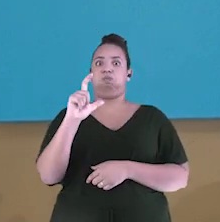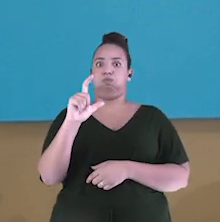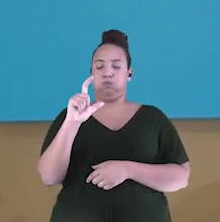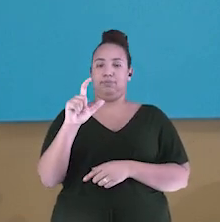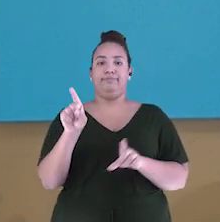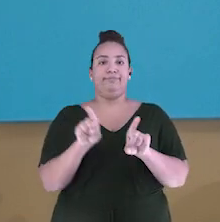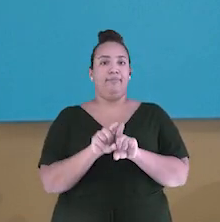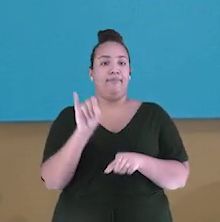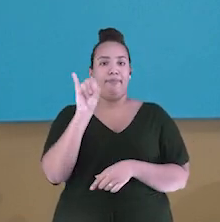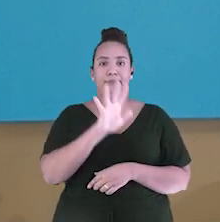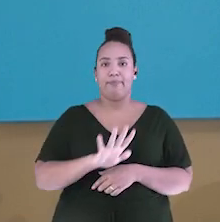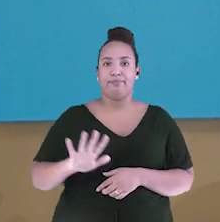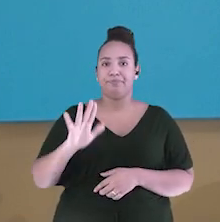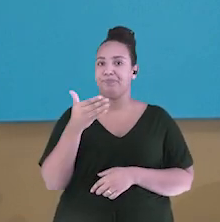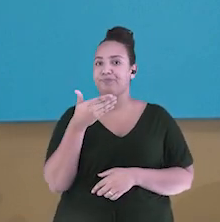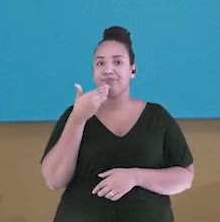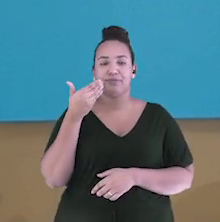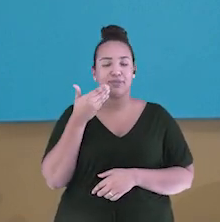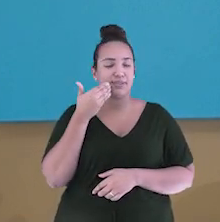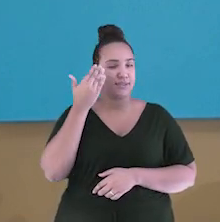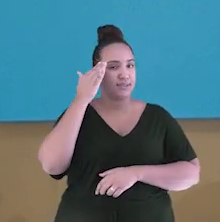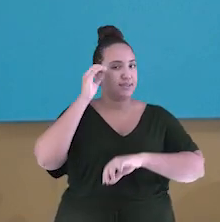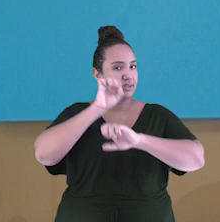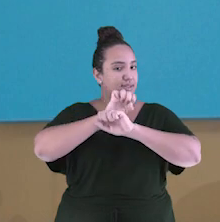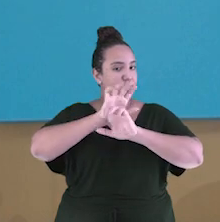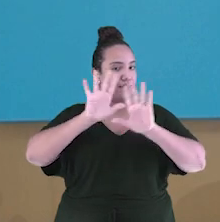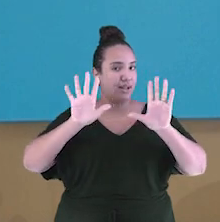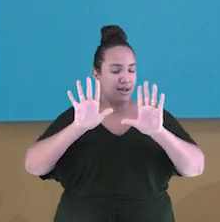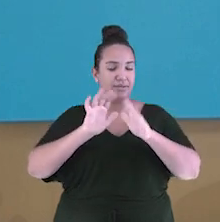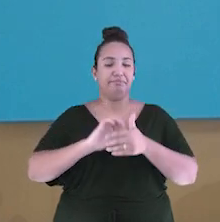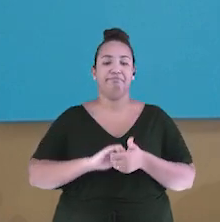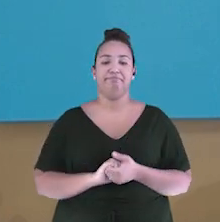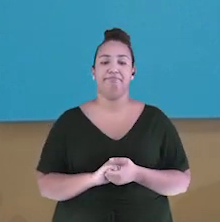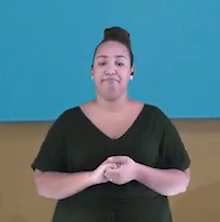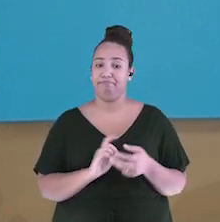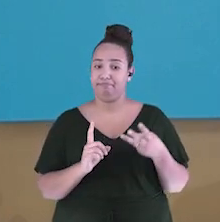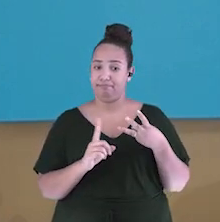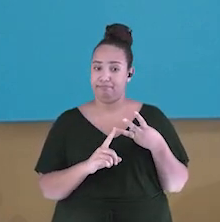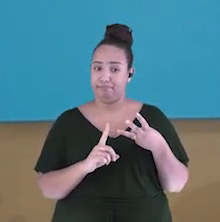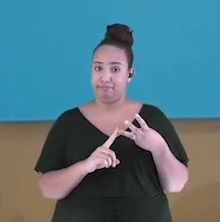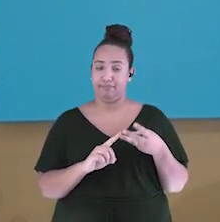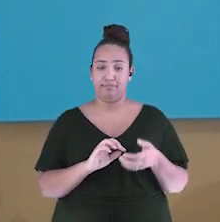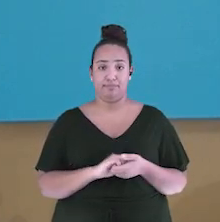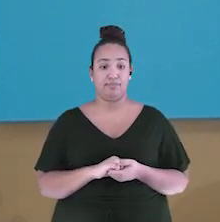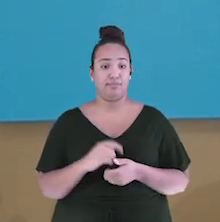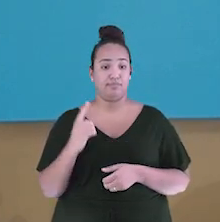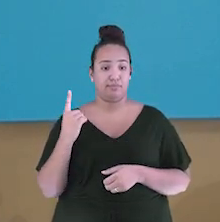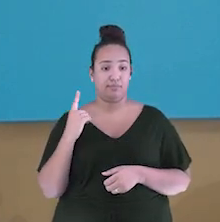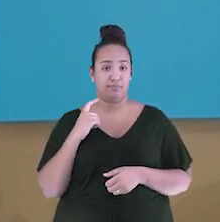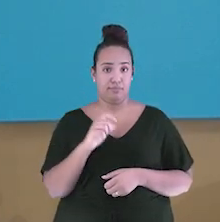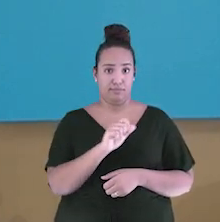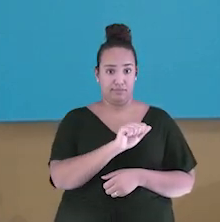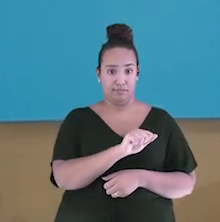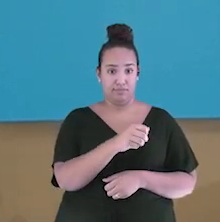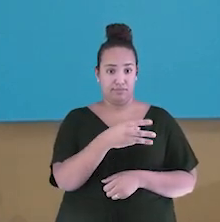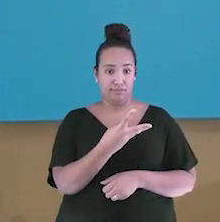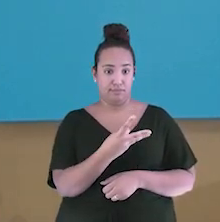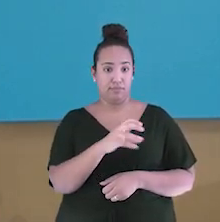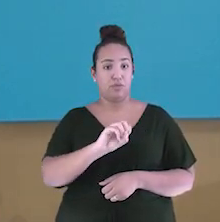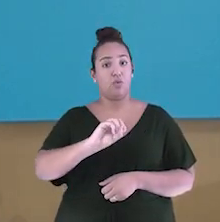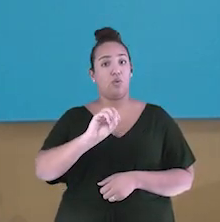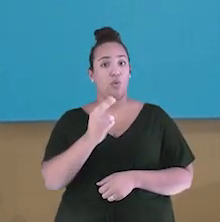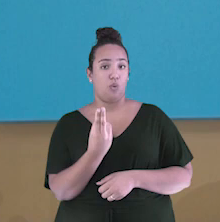chamativas, imagens fáceis de entender. Temos também tamanhos A3 ou